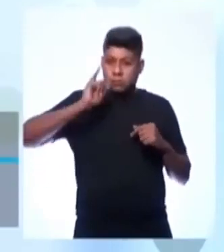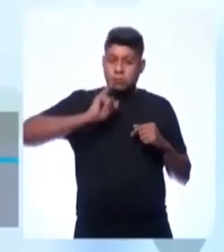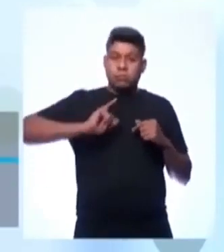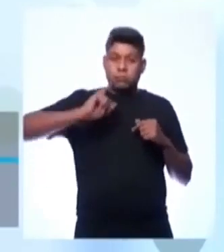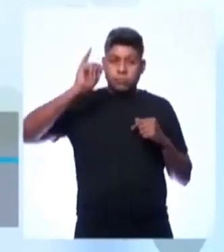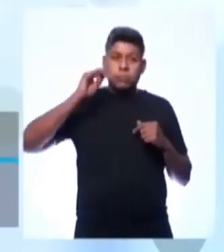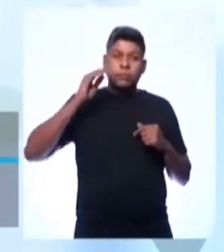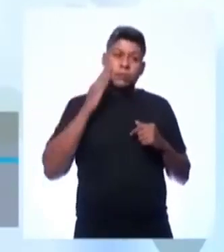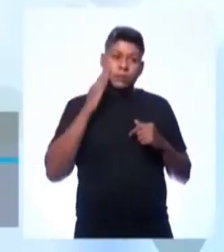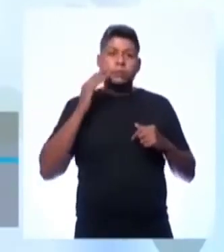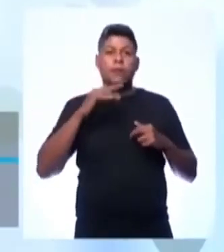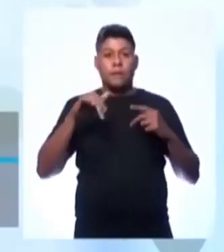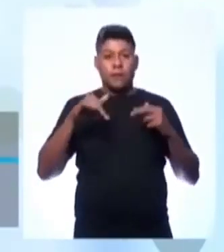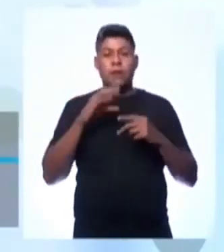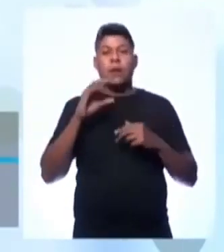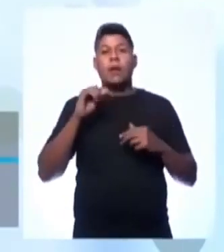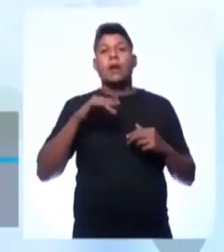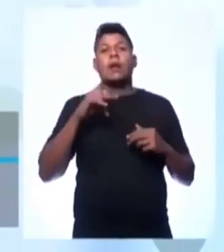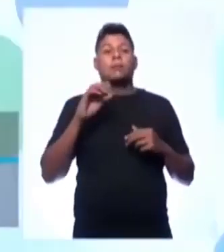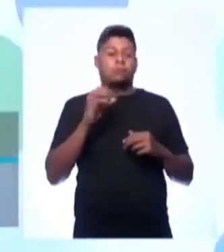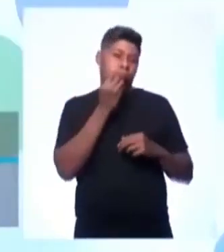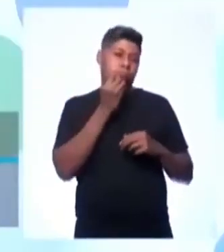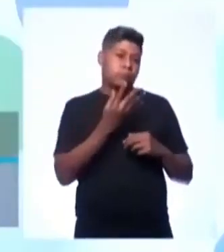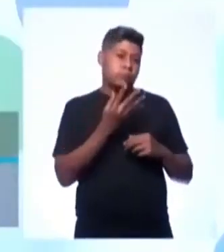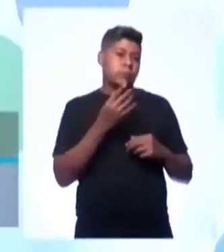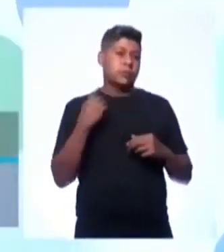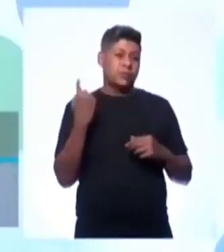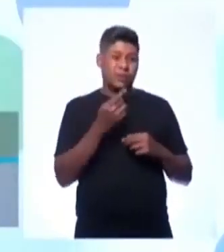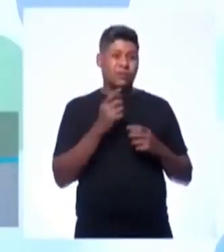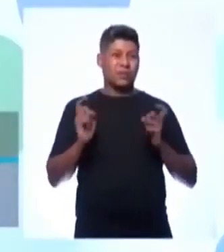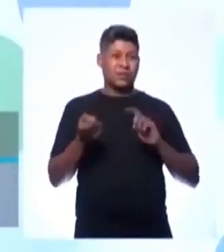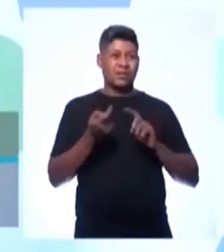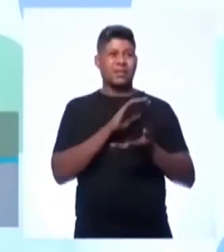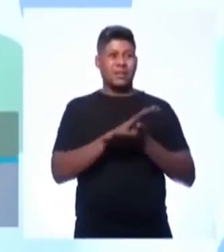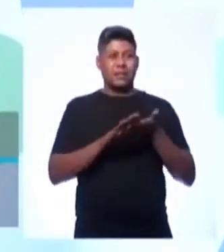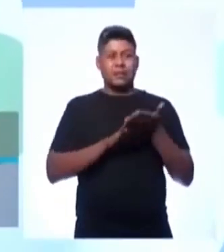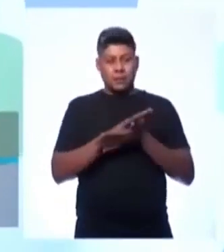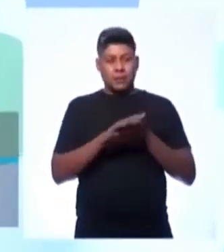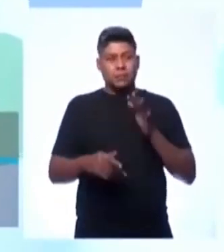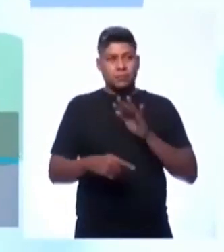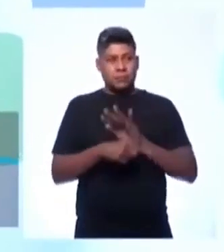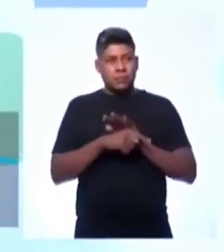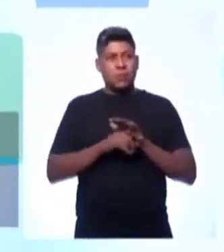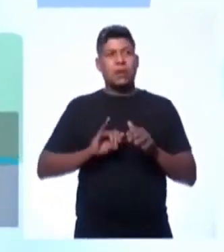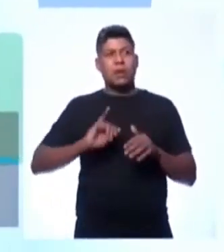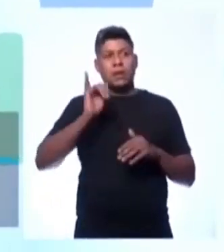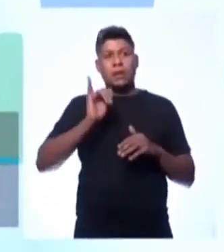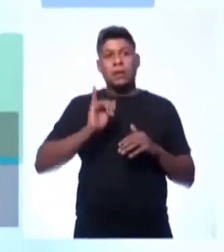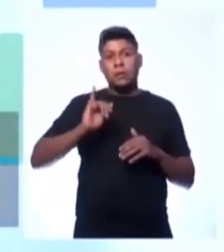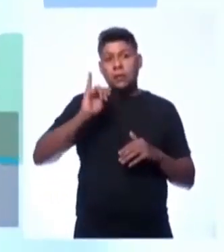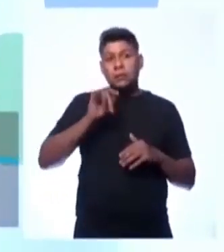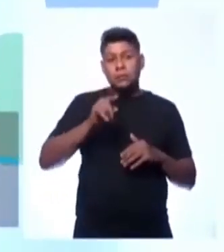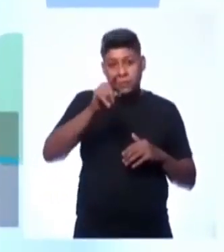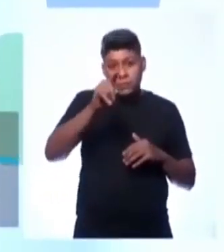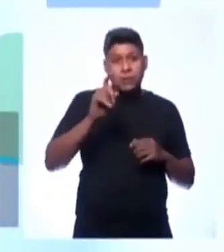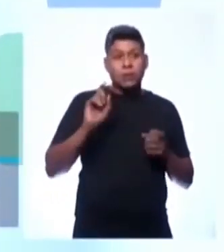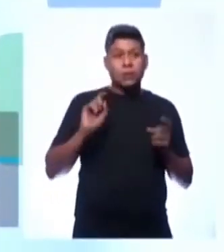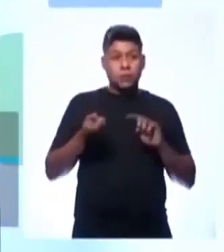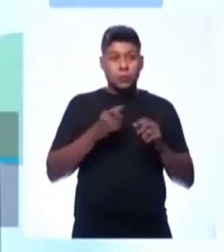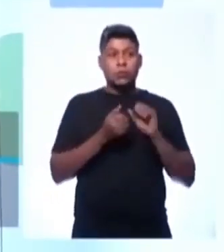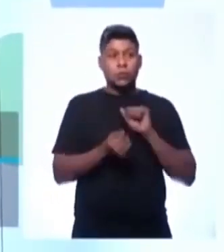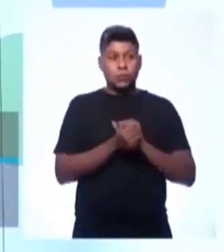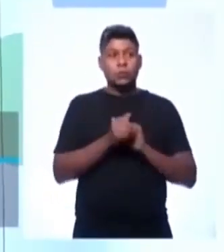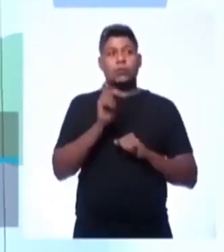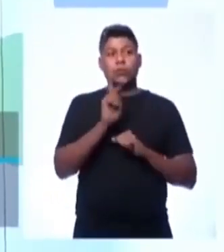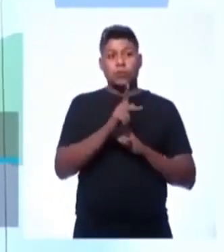corrente, você varia o campo magnético. Muito bom. E como a gente não vai discutir agora criação, geração de corrente elétrica, você vai discutir com seus